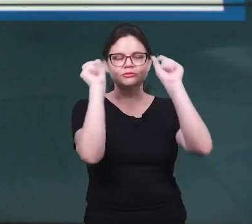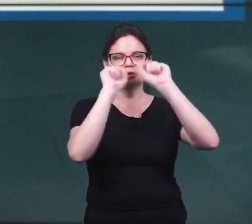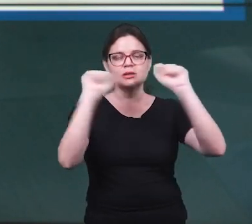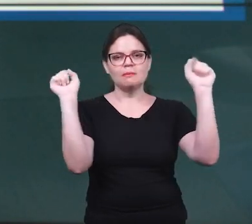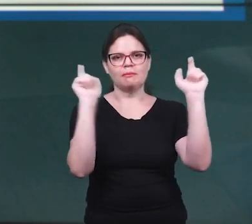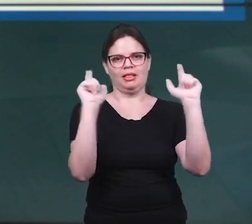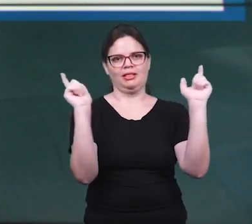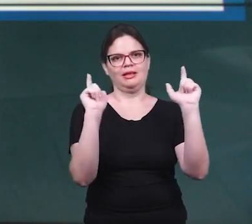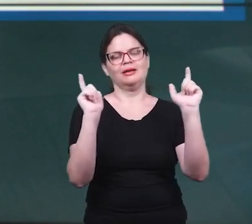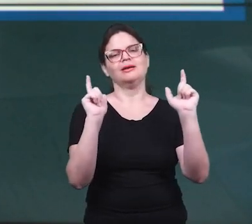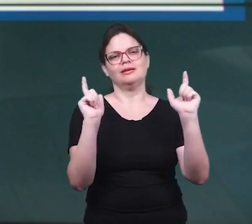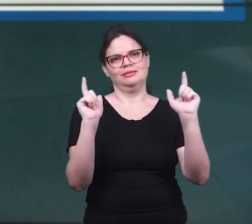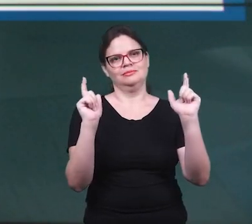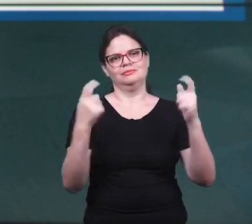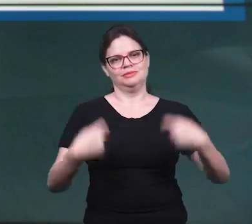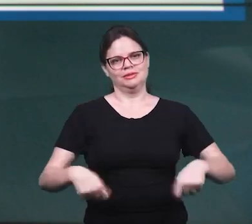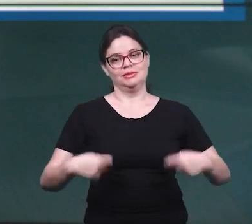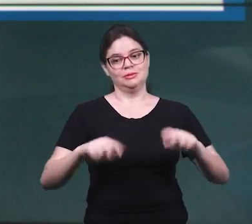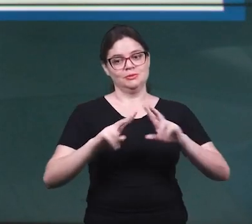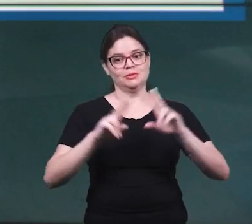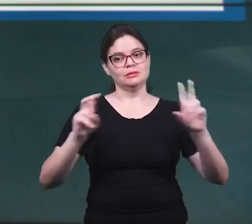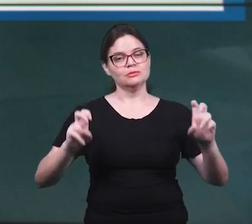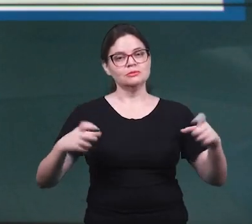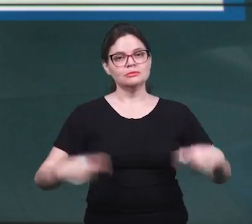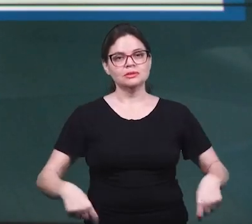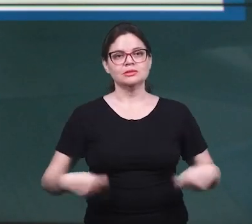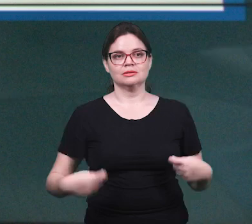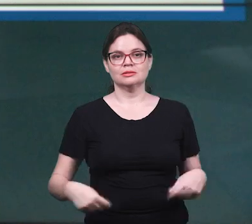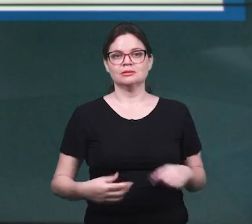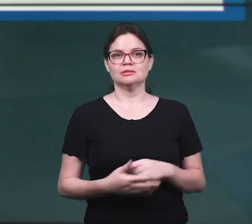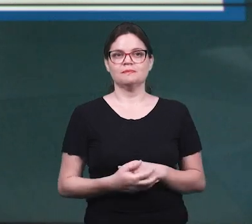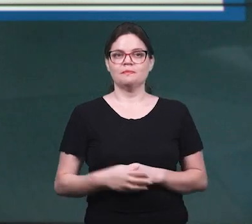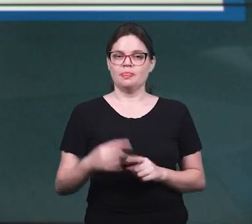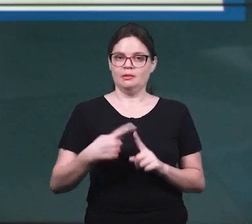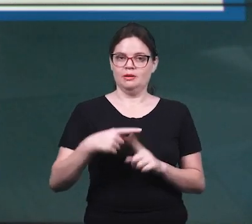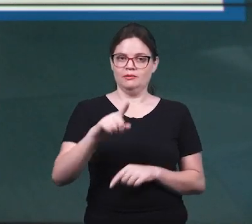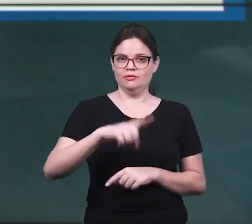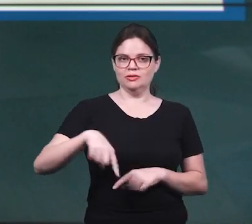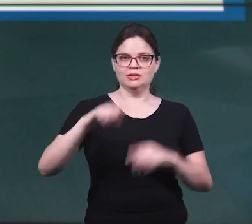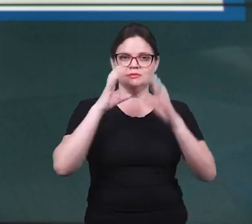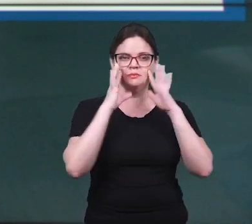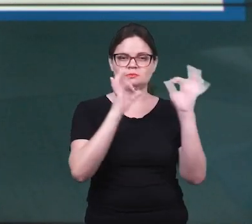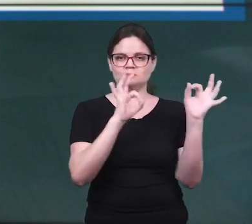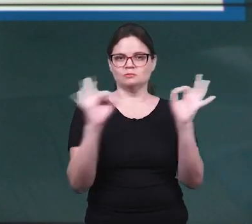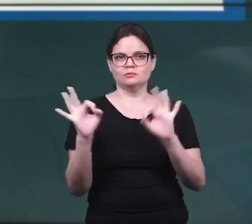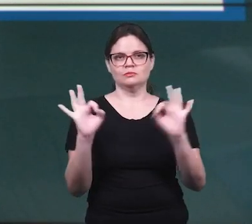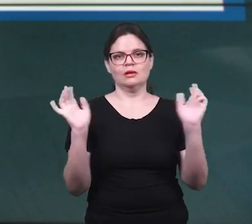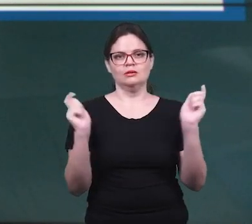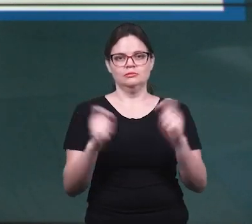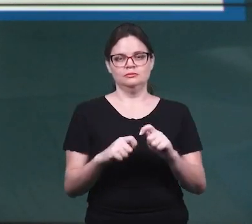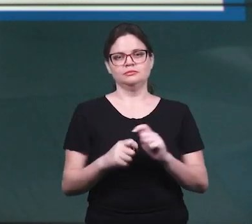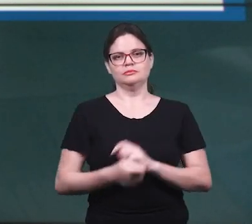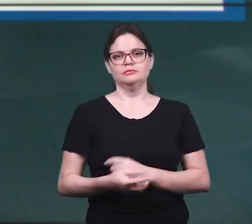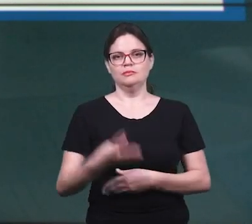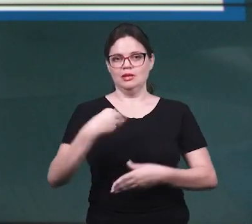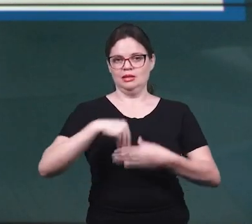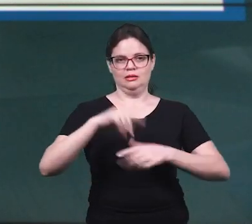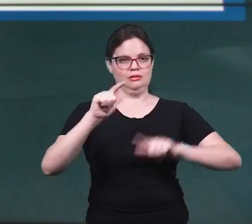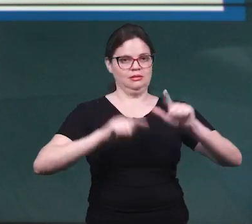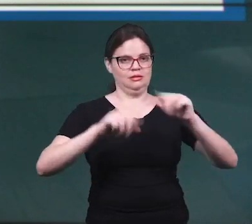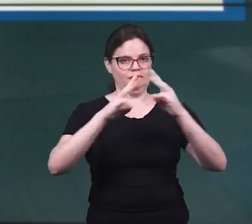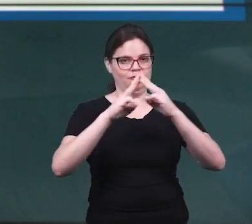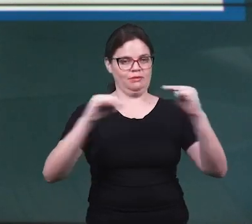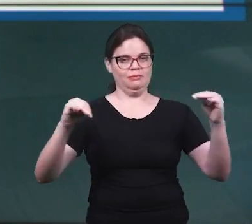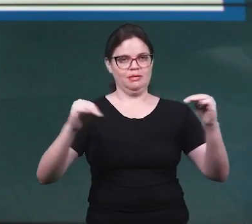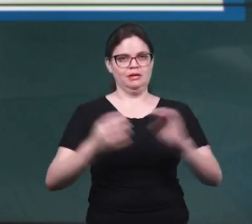né, dentro desses assuntos, que você pode nos acompanhar na TV